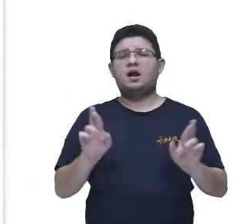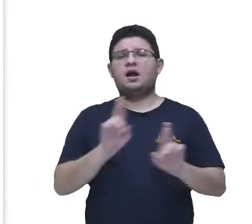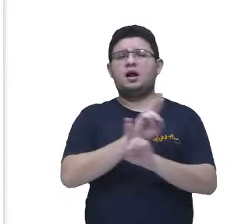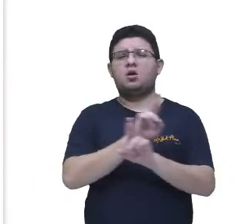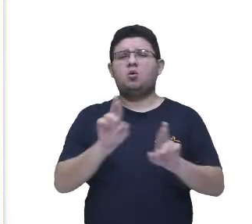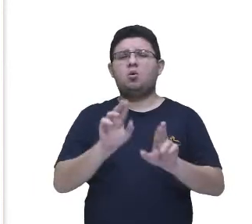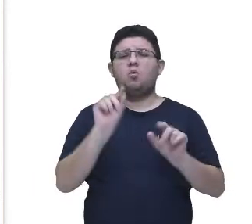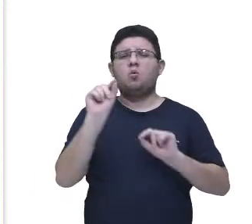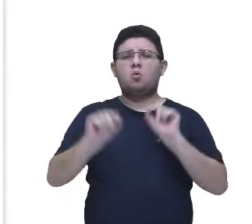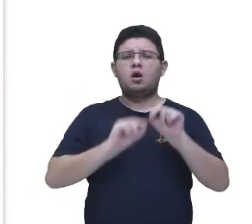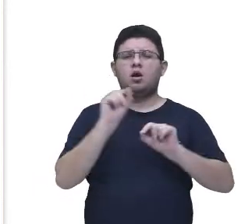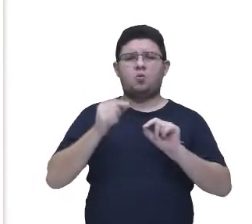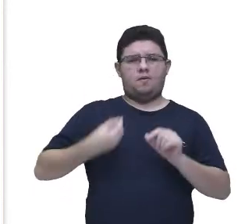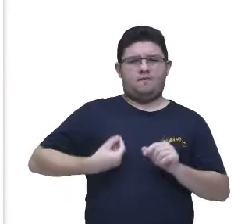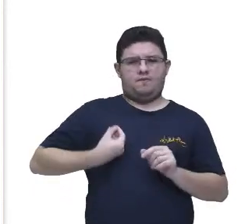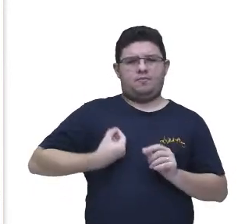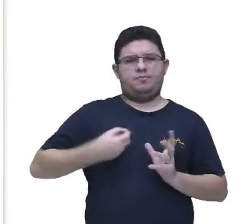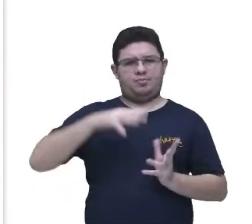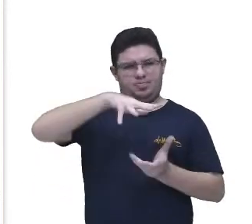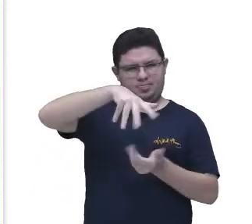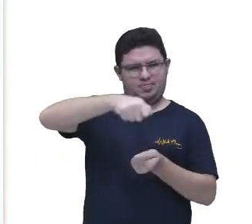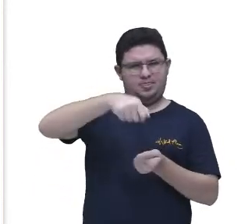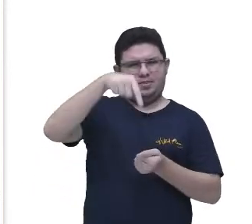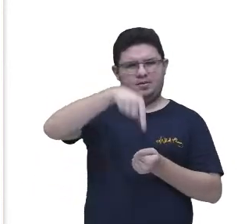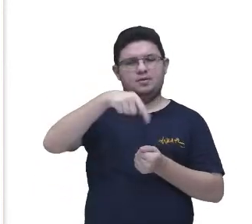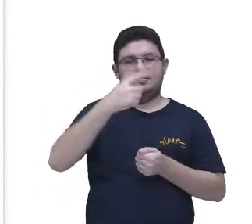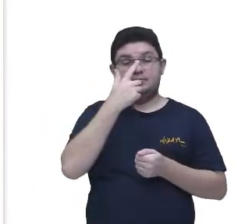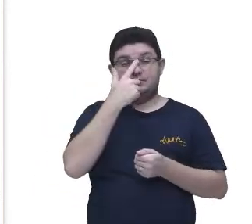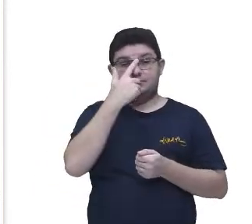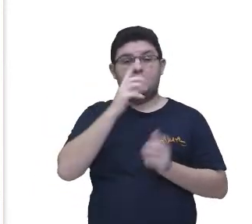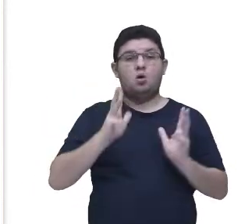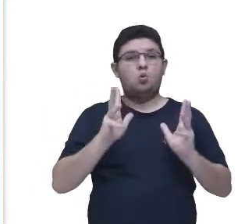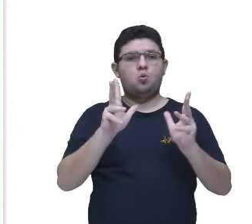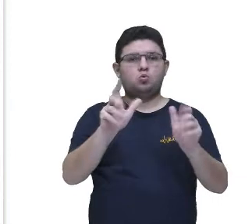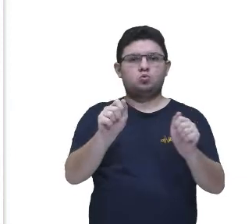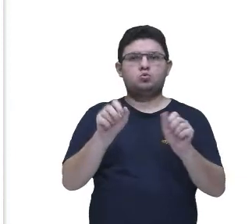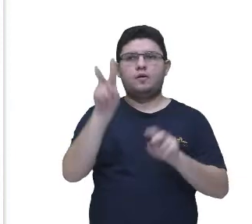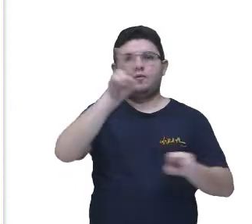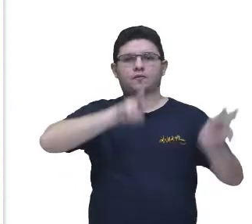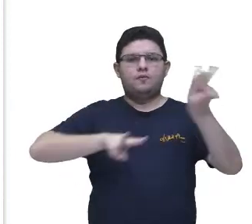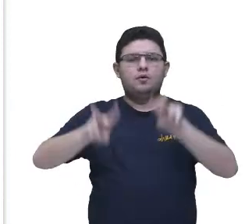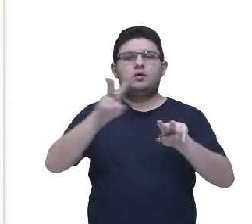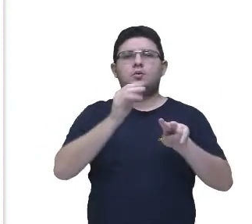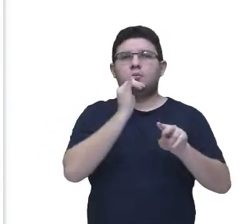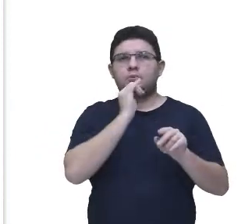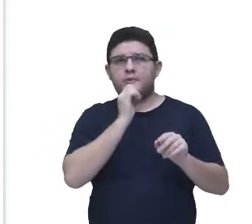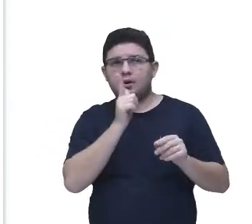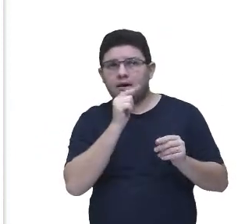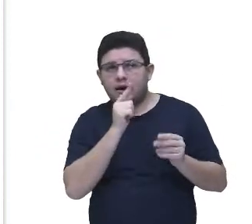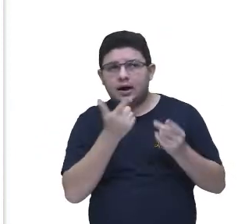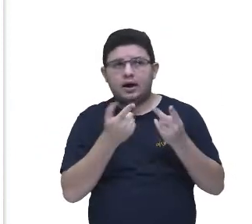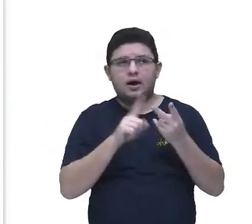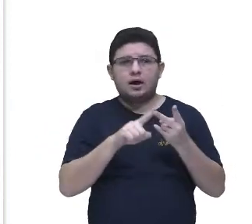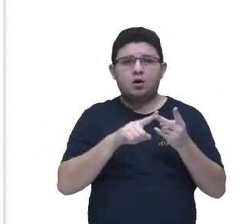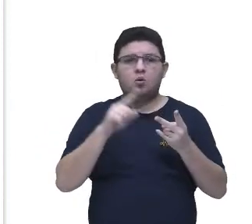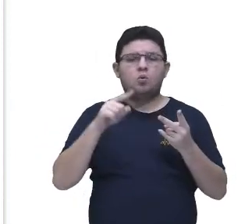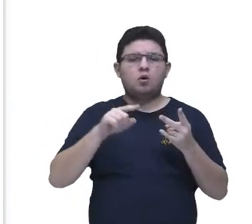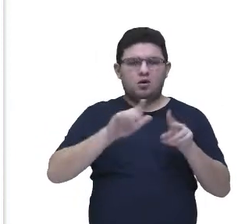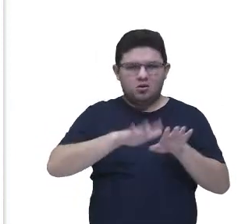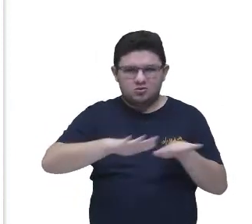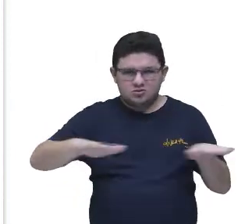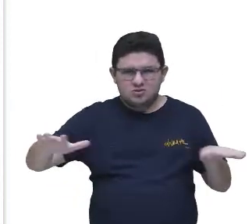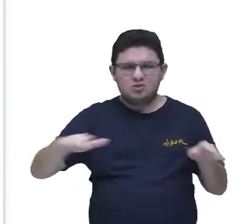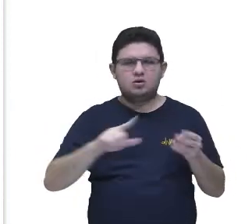relacionados com a vida na Terra. Ou seja, é tudo aquilo que nos cerca, como a água, como o solo,